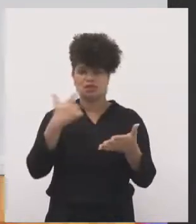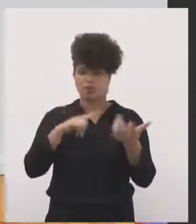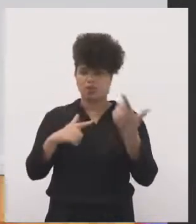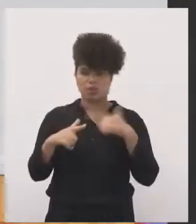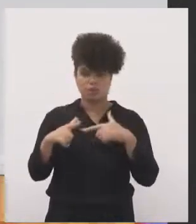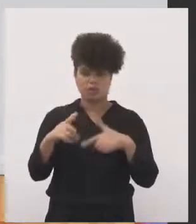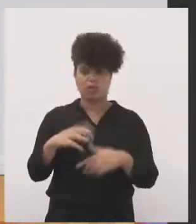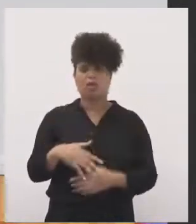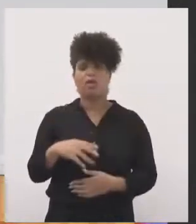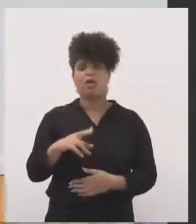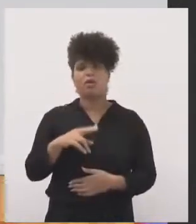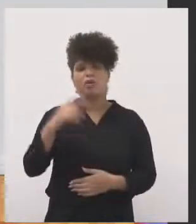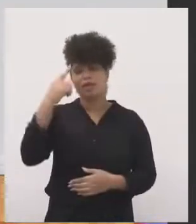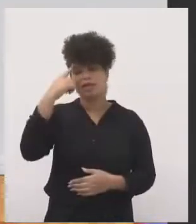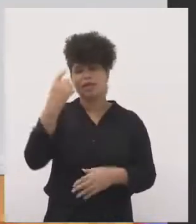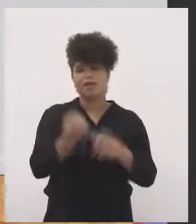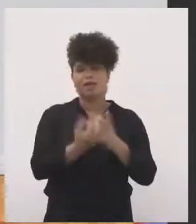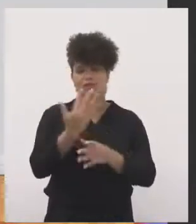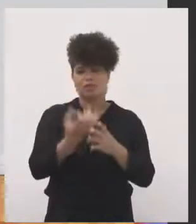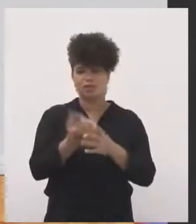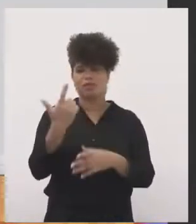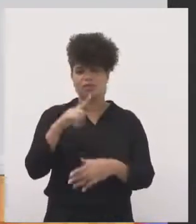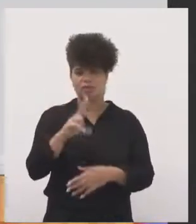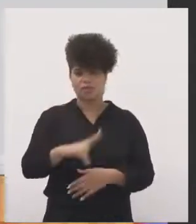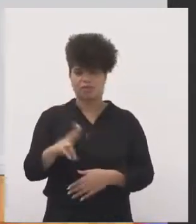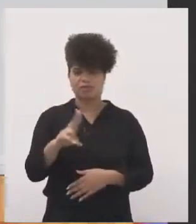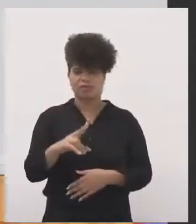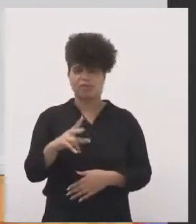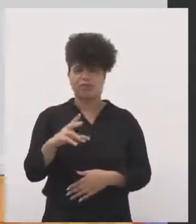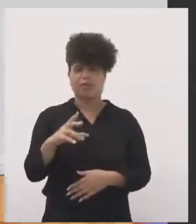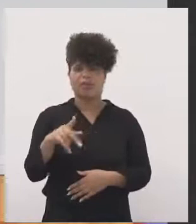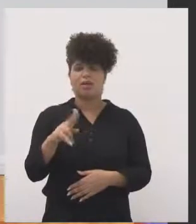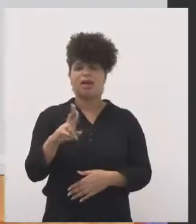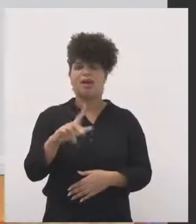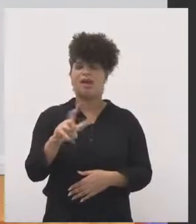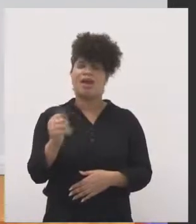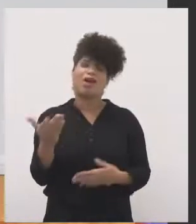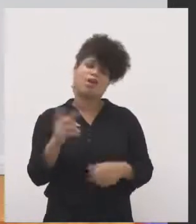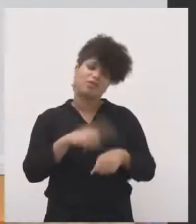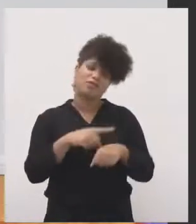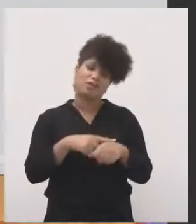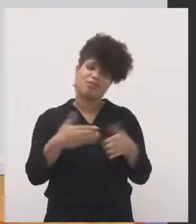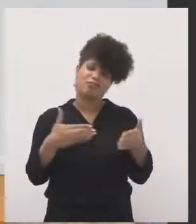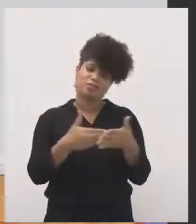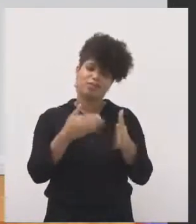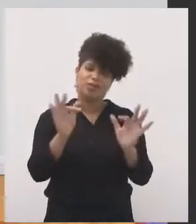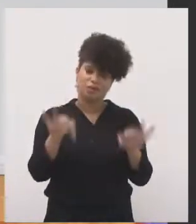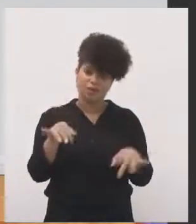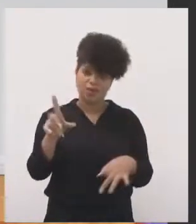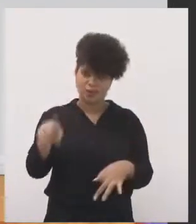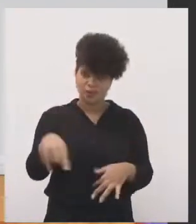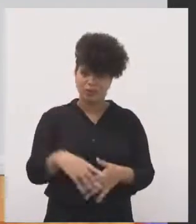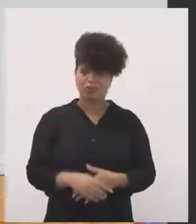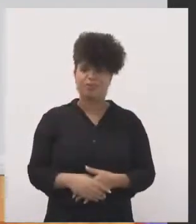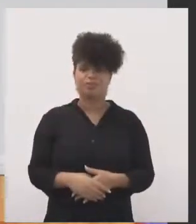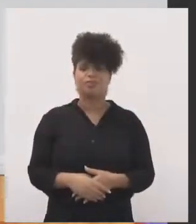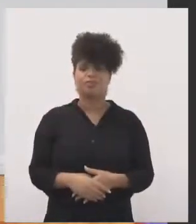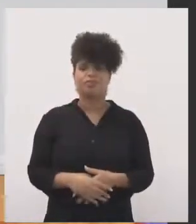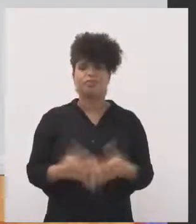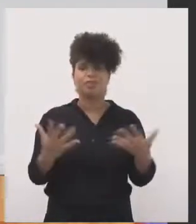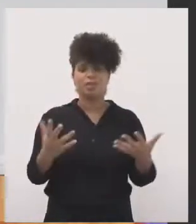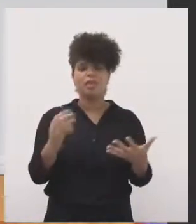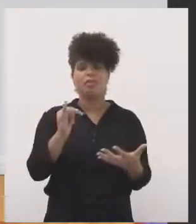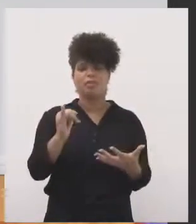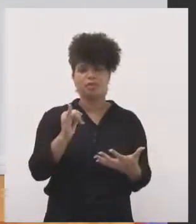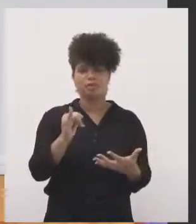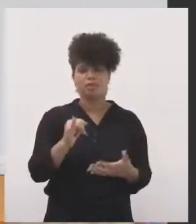usar aí a criatividade. Ô, Carla, infelizmente nosso tempo está se esgotando. Eu quero dizer para